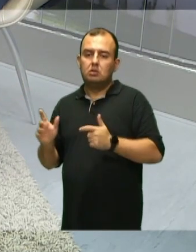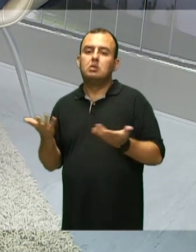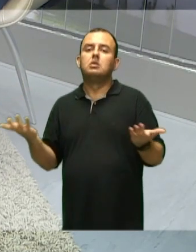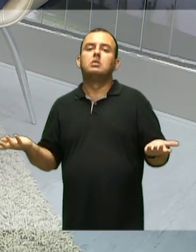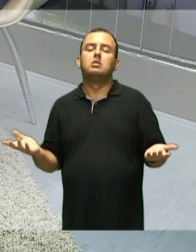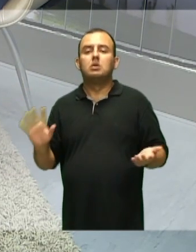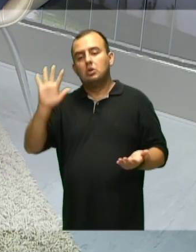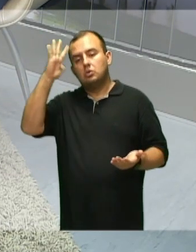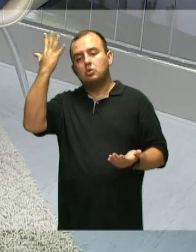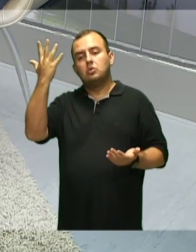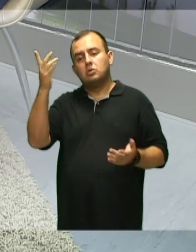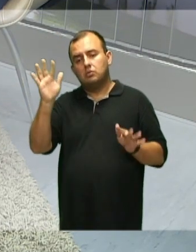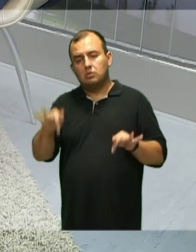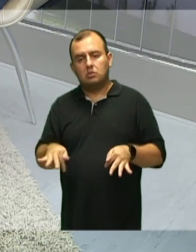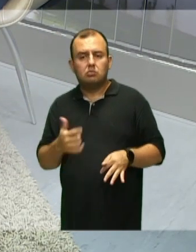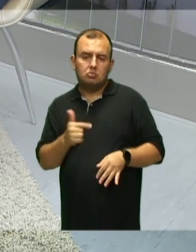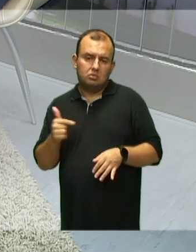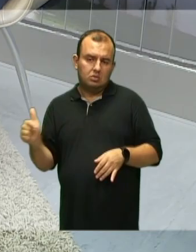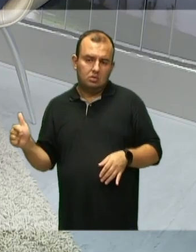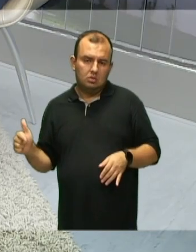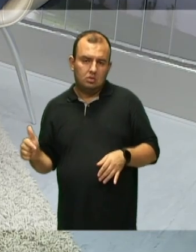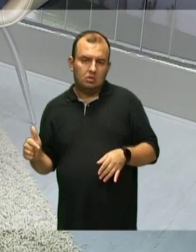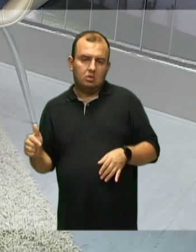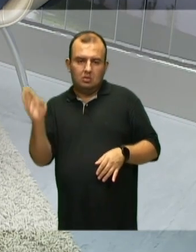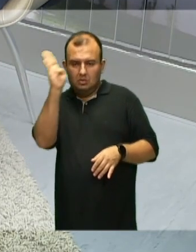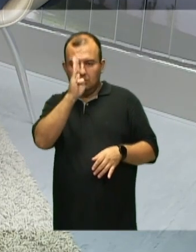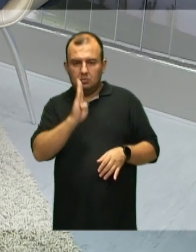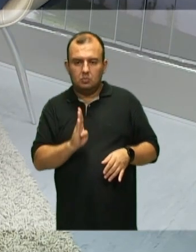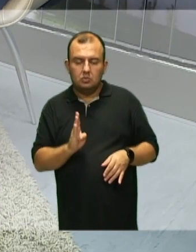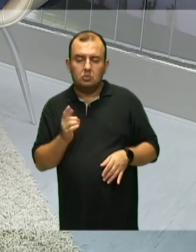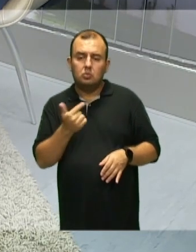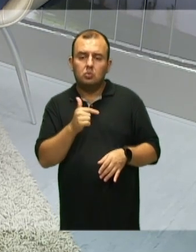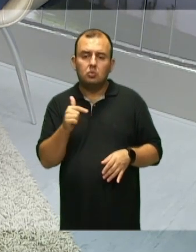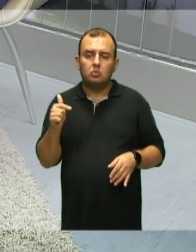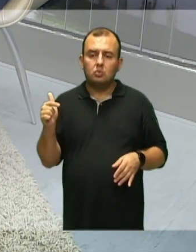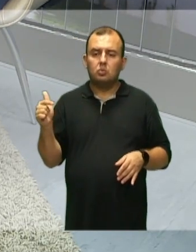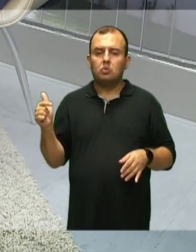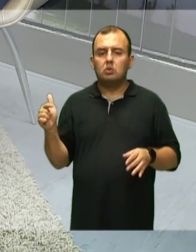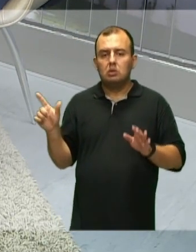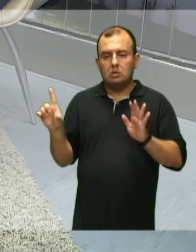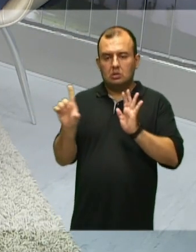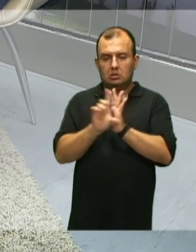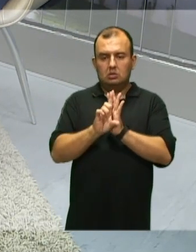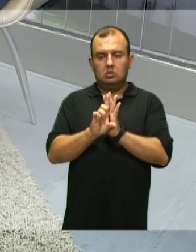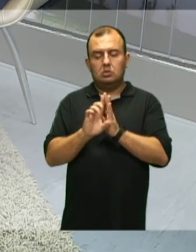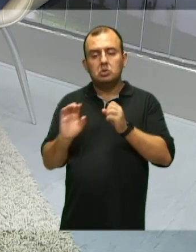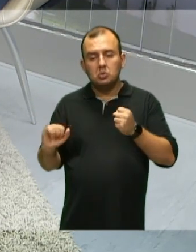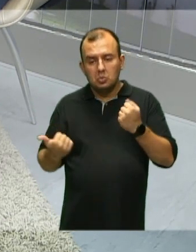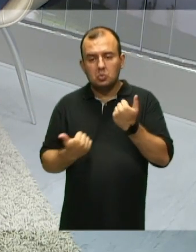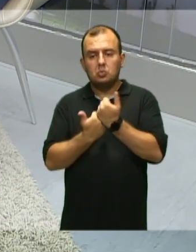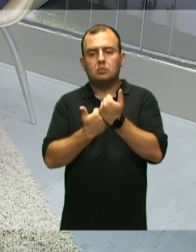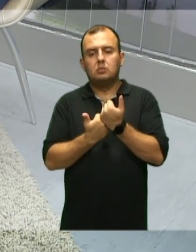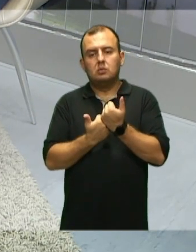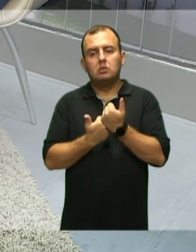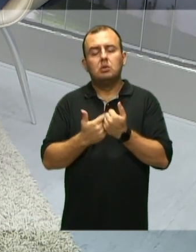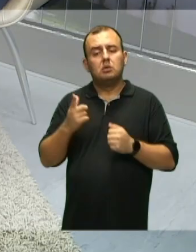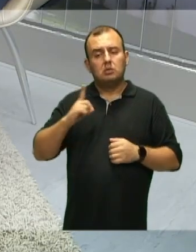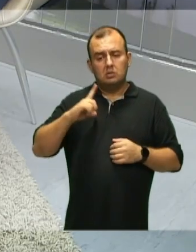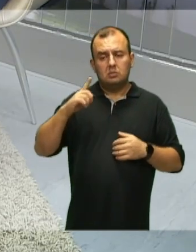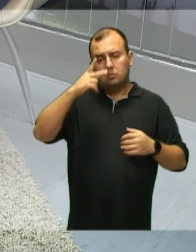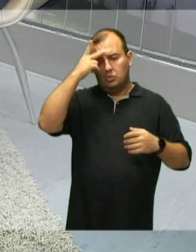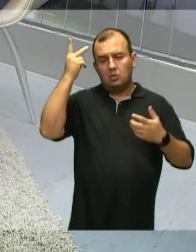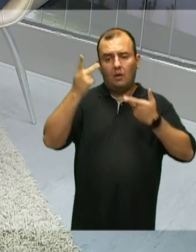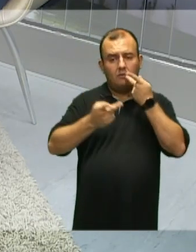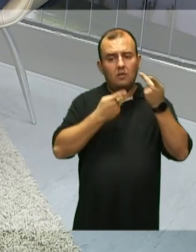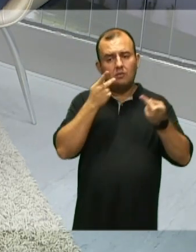cá E aí a solução final nós não temos uma solução e o Brasil nem tem esse tipo de legislação de suporte é uma um discurso muito forte